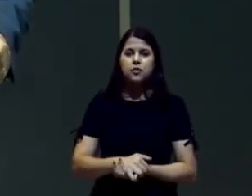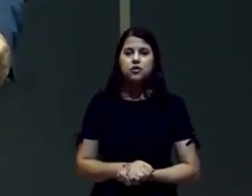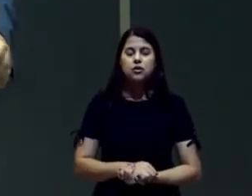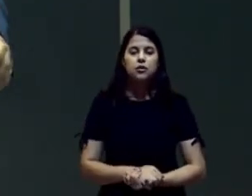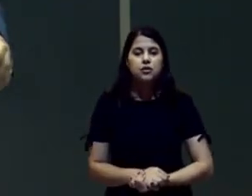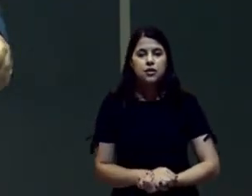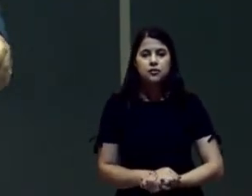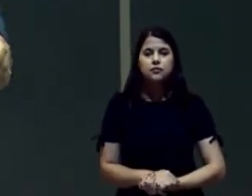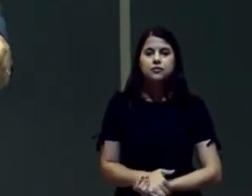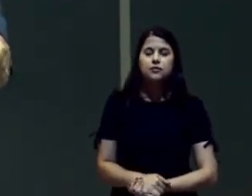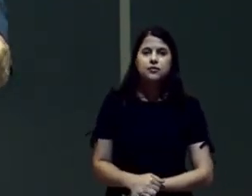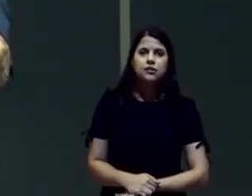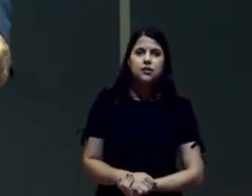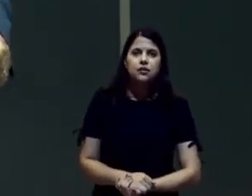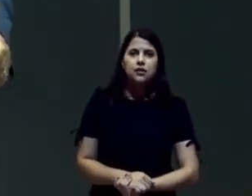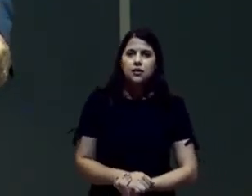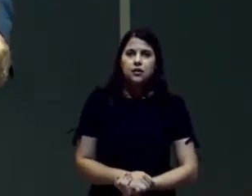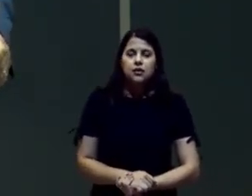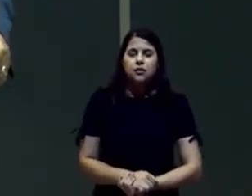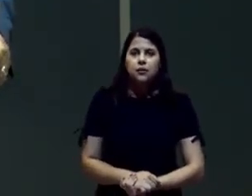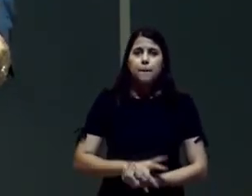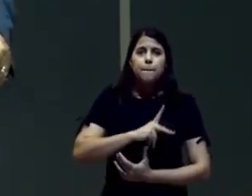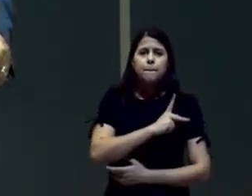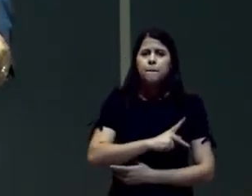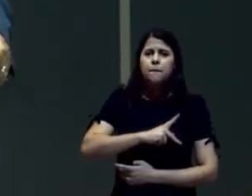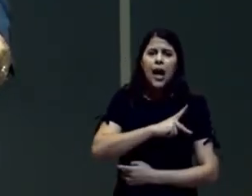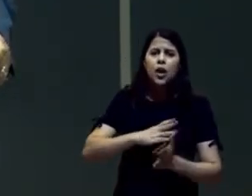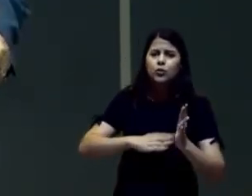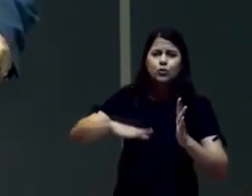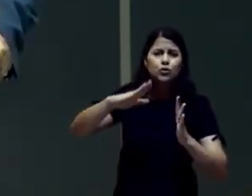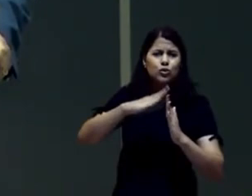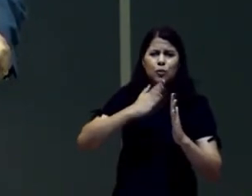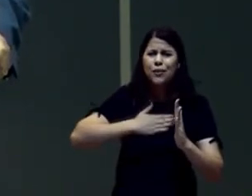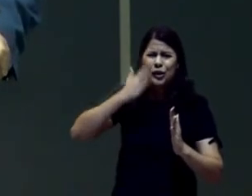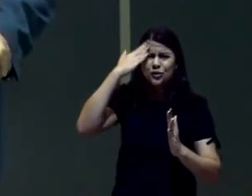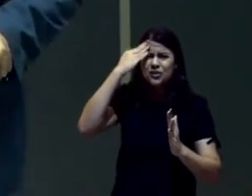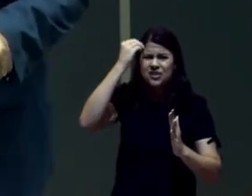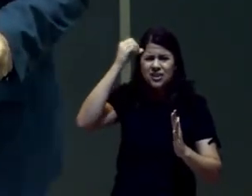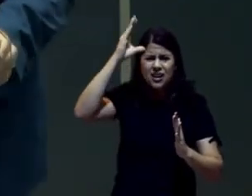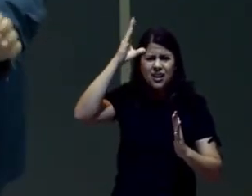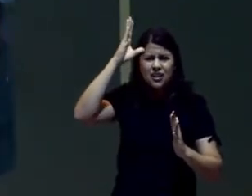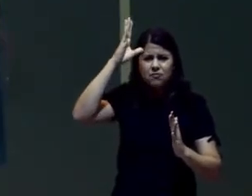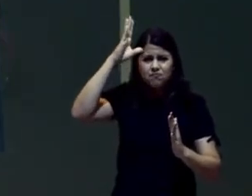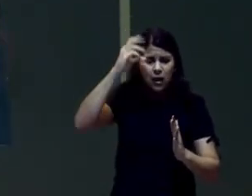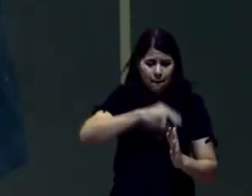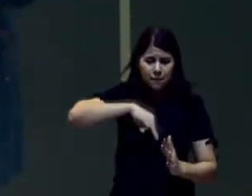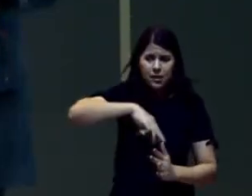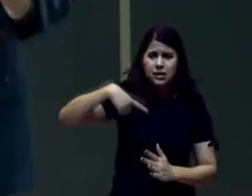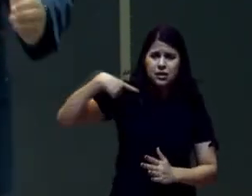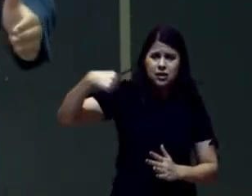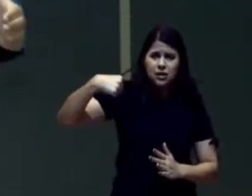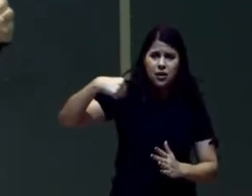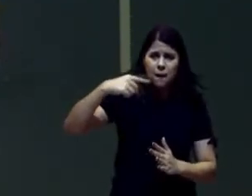Um jovem, Paulo está investindo tudo que ele tem, e tudo que Paulo tinha era uma chamada missionária. Paulo